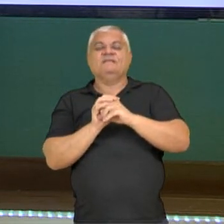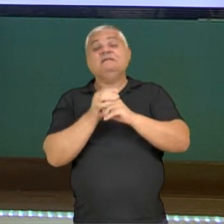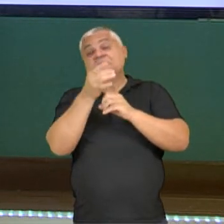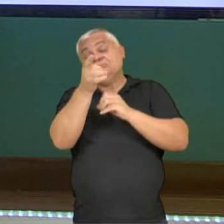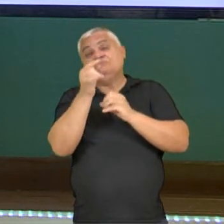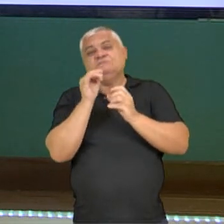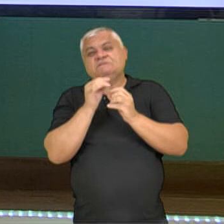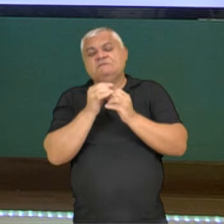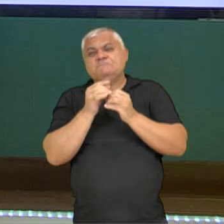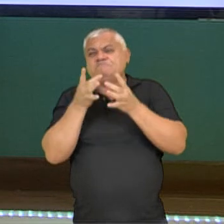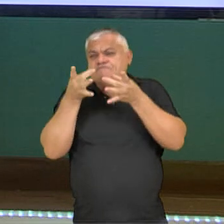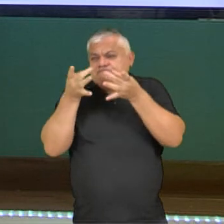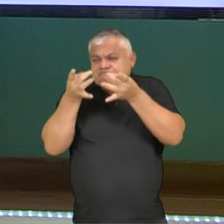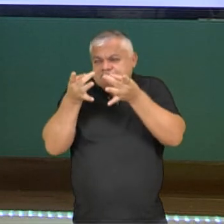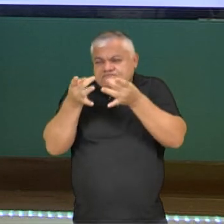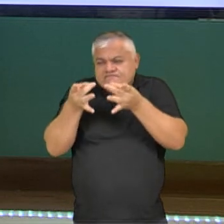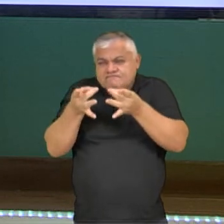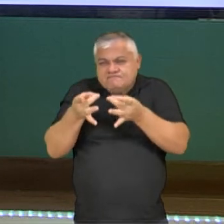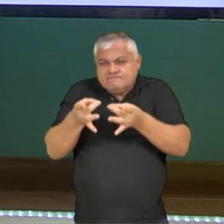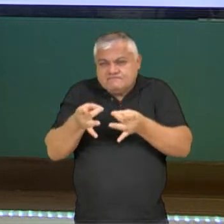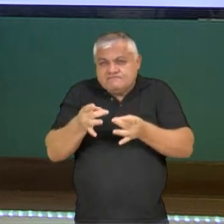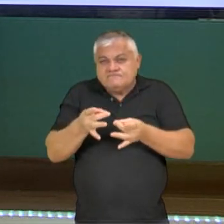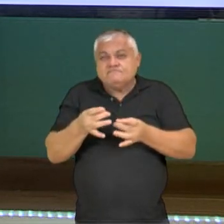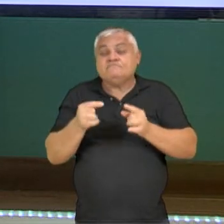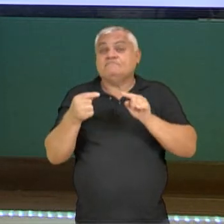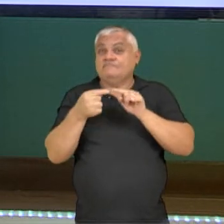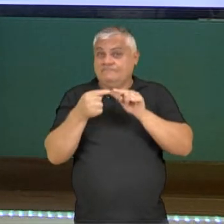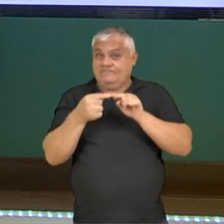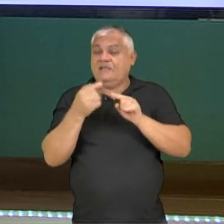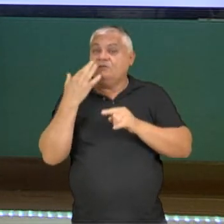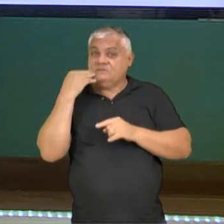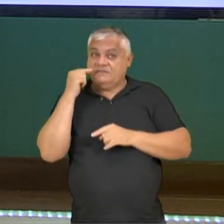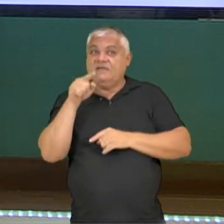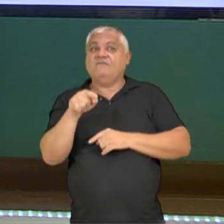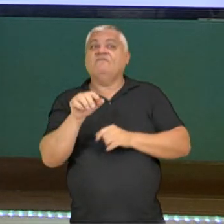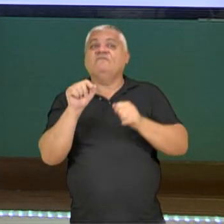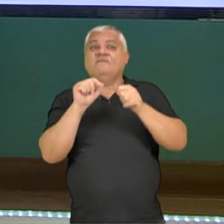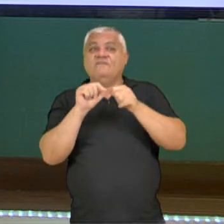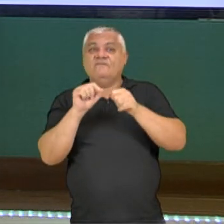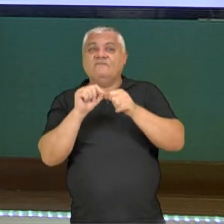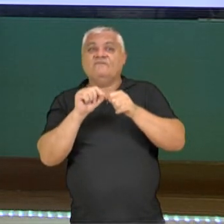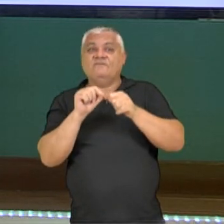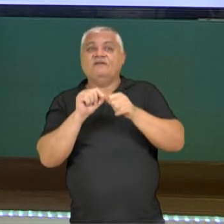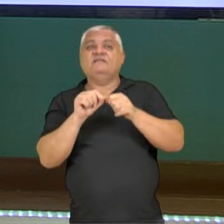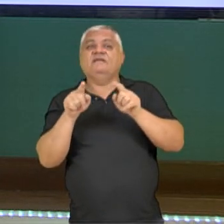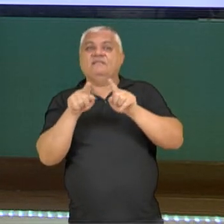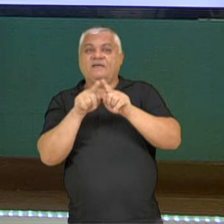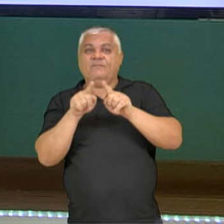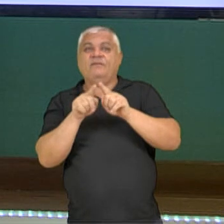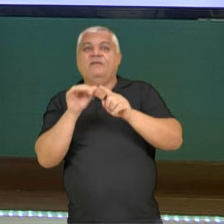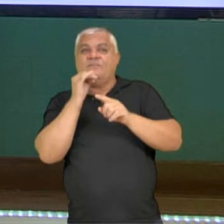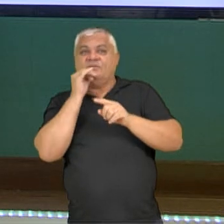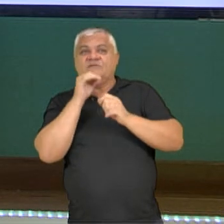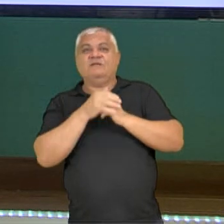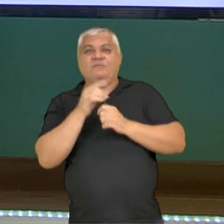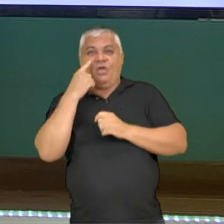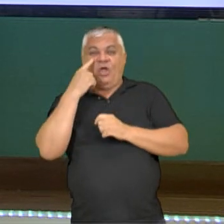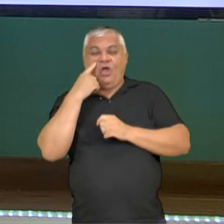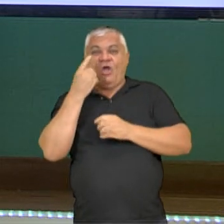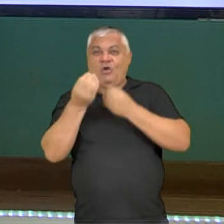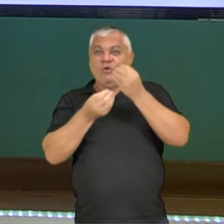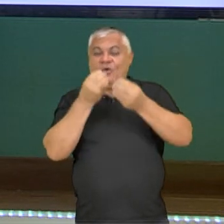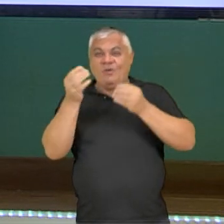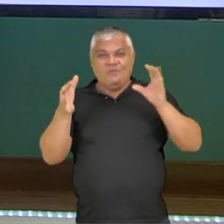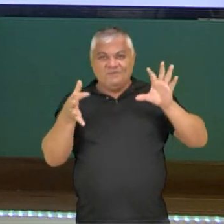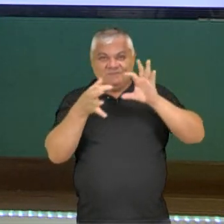muito minucioso, muito dedicado e aplicado, como eu sei que você pode medir esses ângulos aqui de ligação